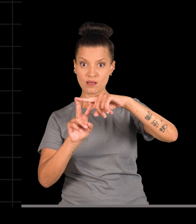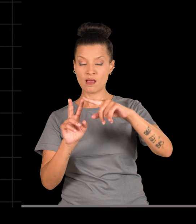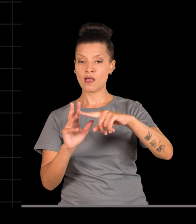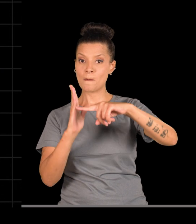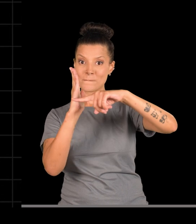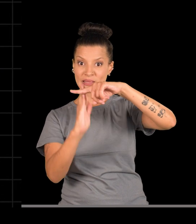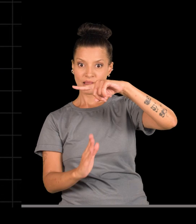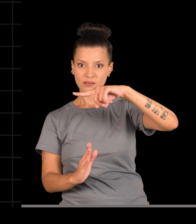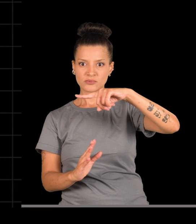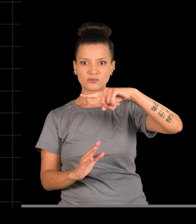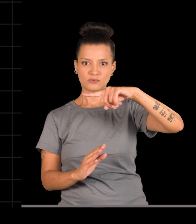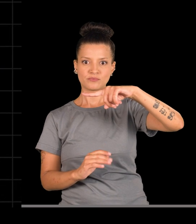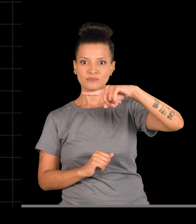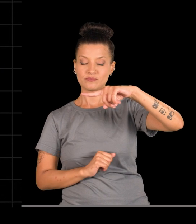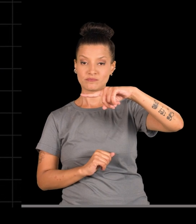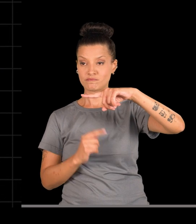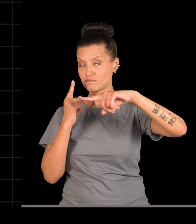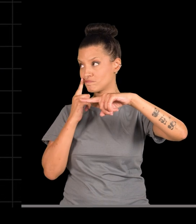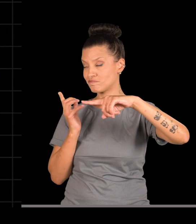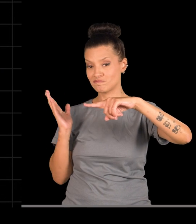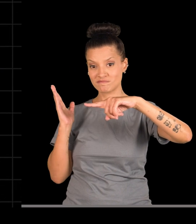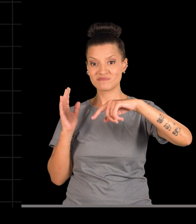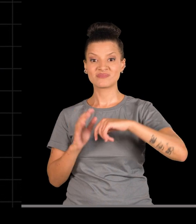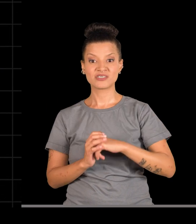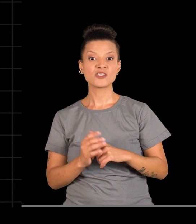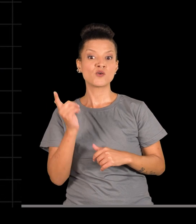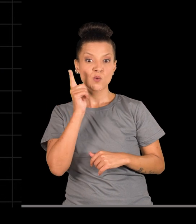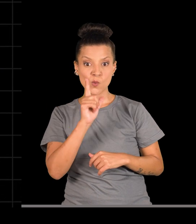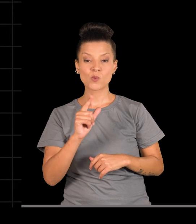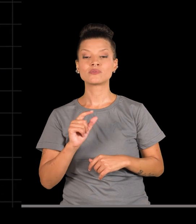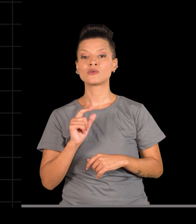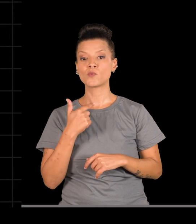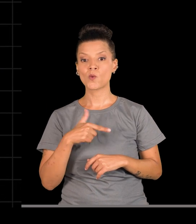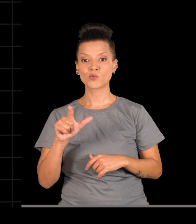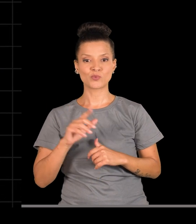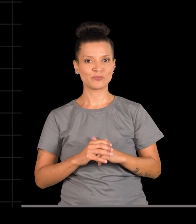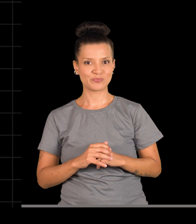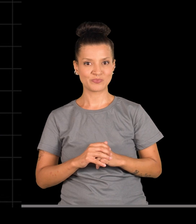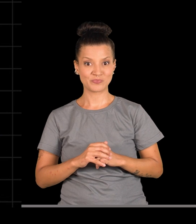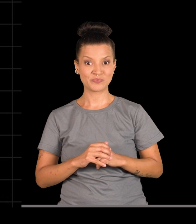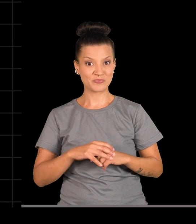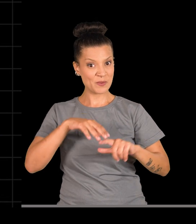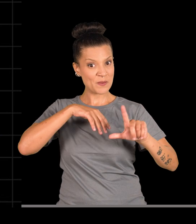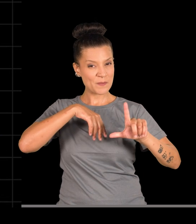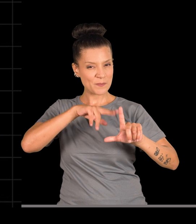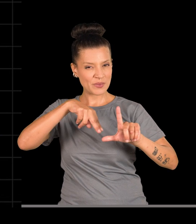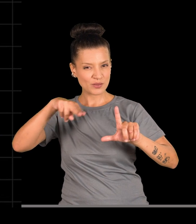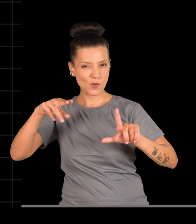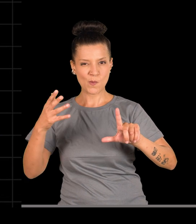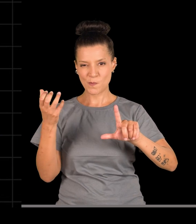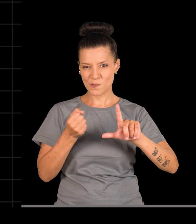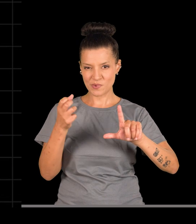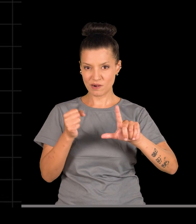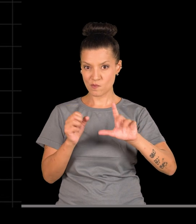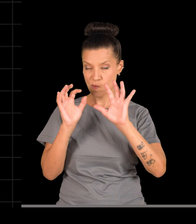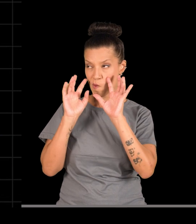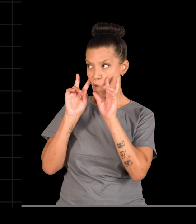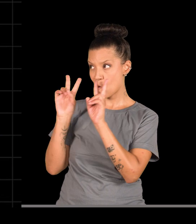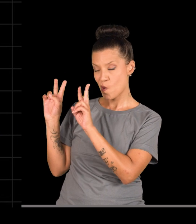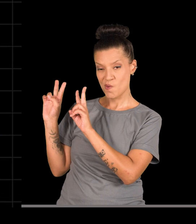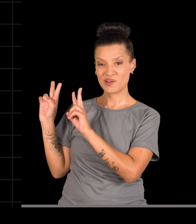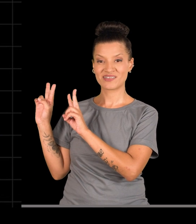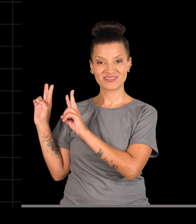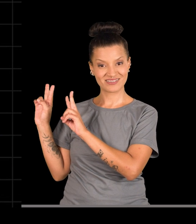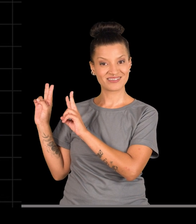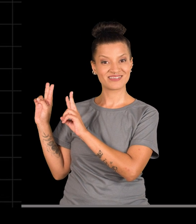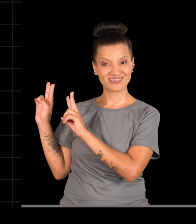forma aqui, esse aqui também, certo? Eu obtenho esse triângulo aqui, ó. Tá vendo aqui que eu tô